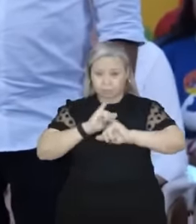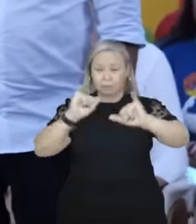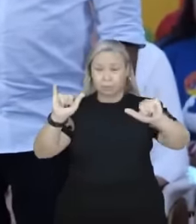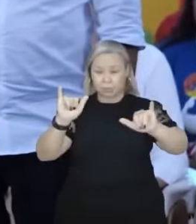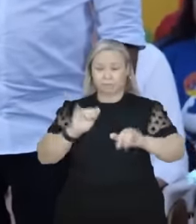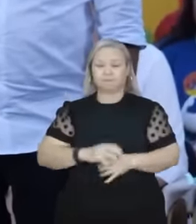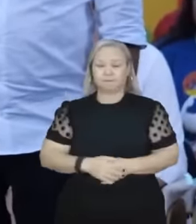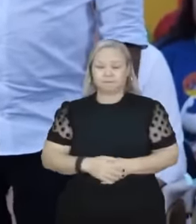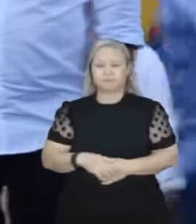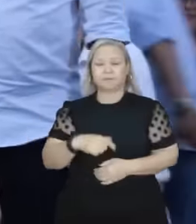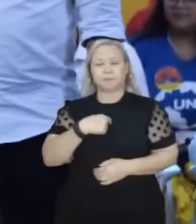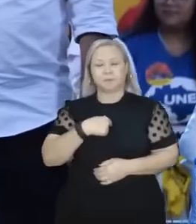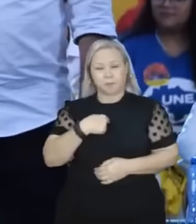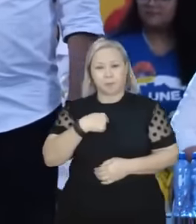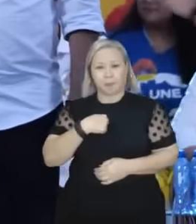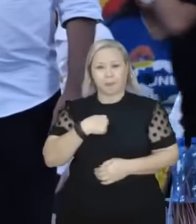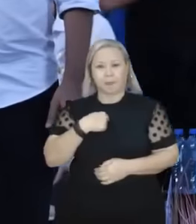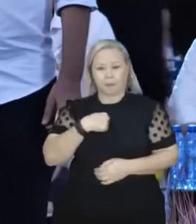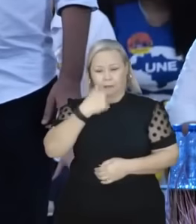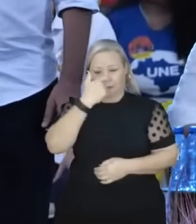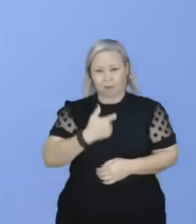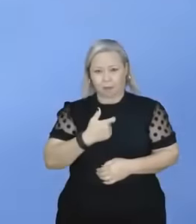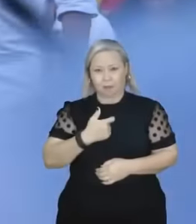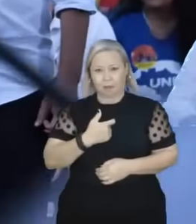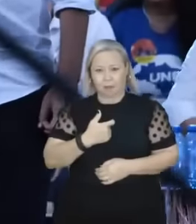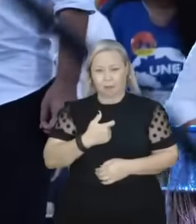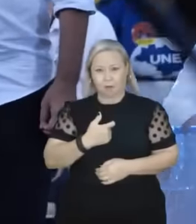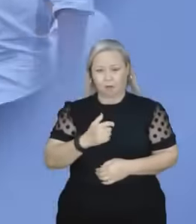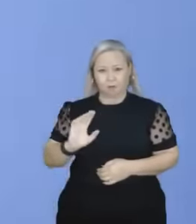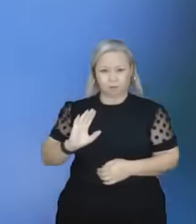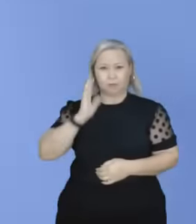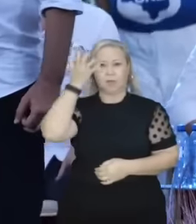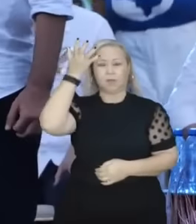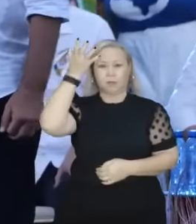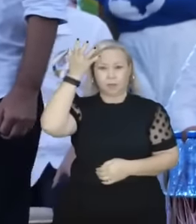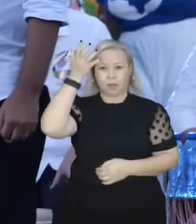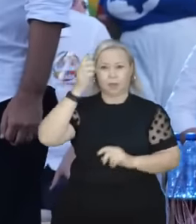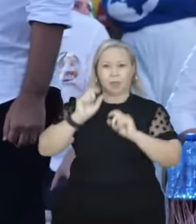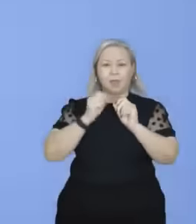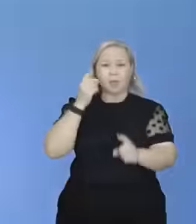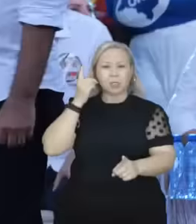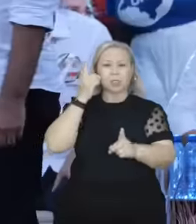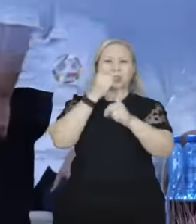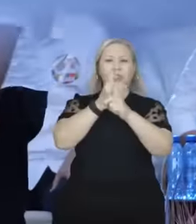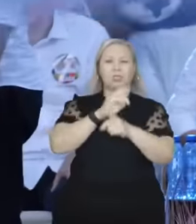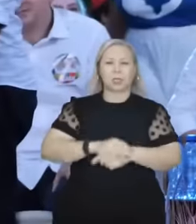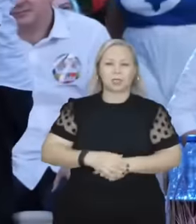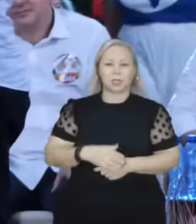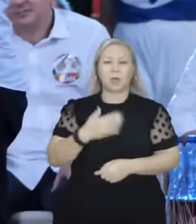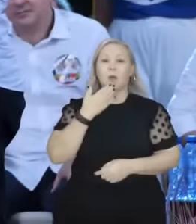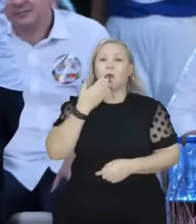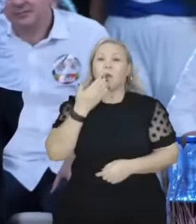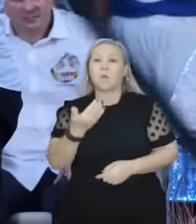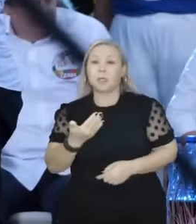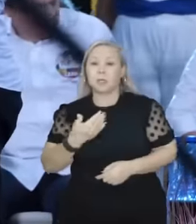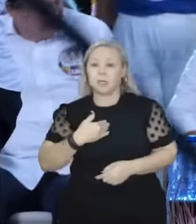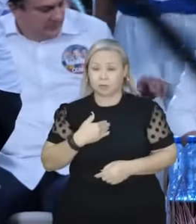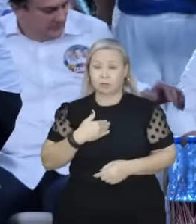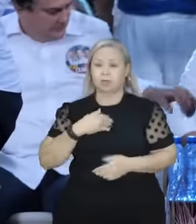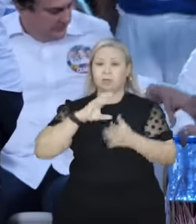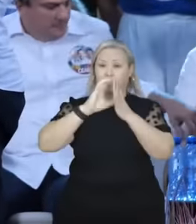Eu tomei a decisão de atender um apelo do meu partido e de partidos aliados, somos